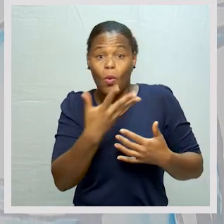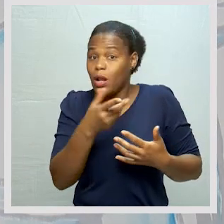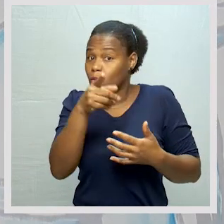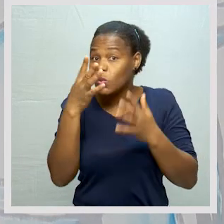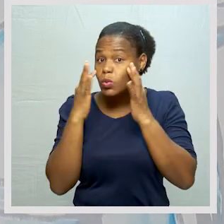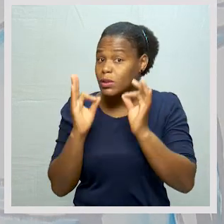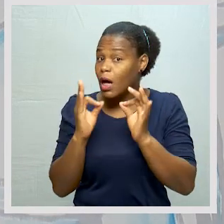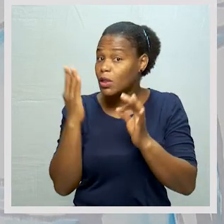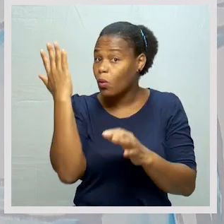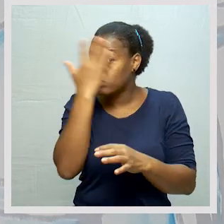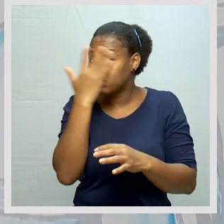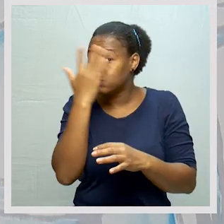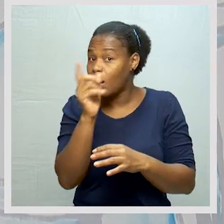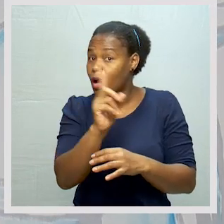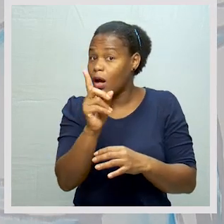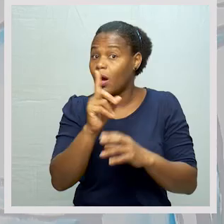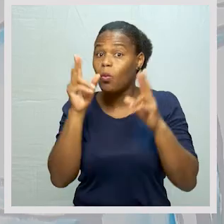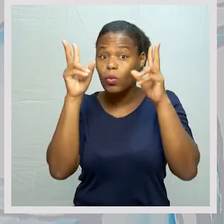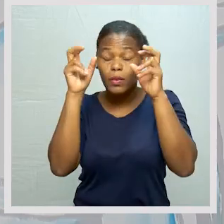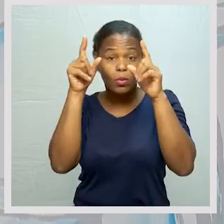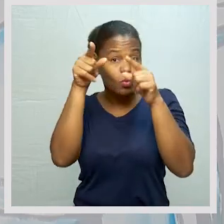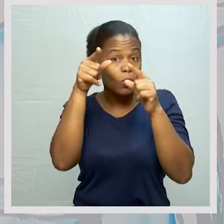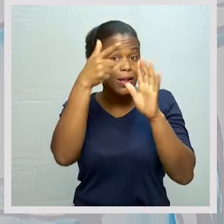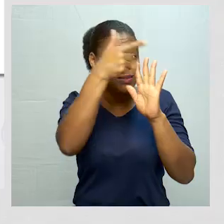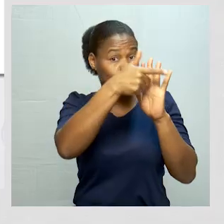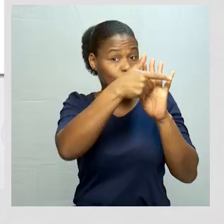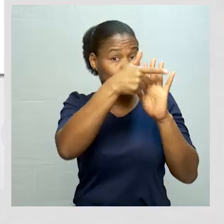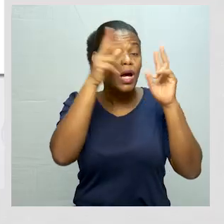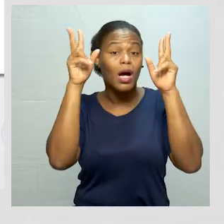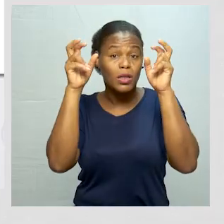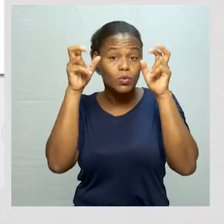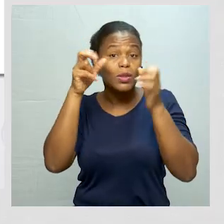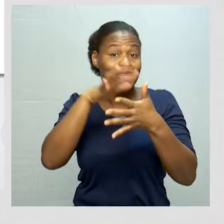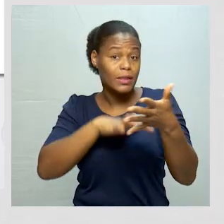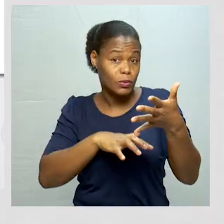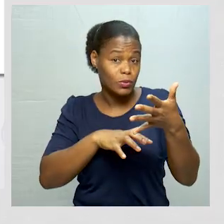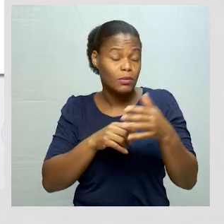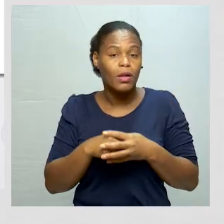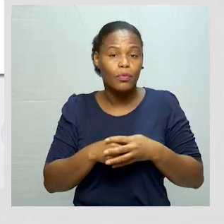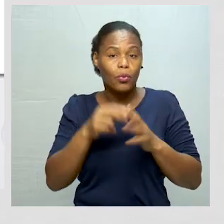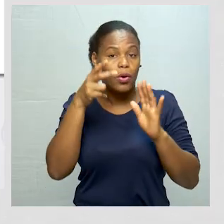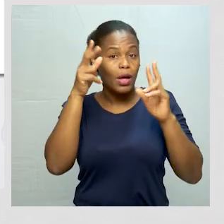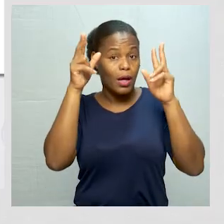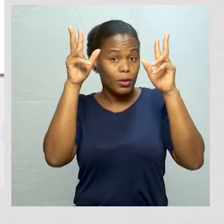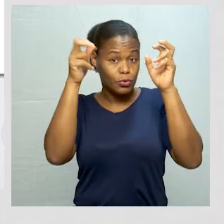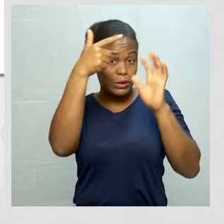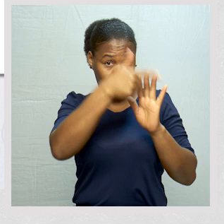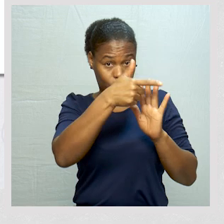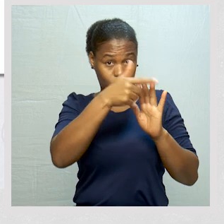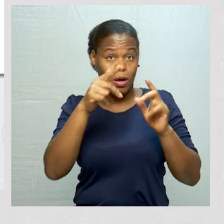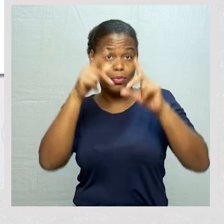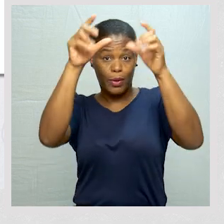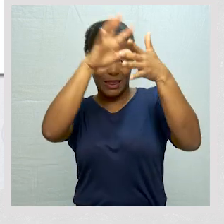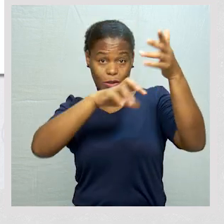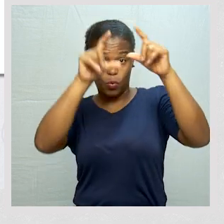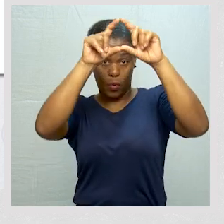não confundirem assunto do texto com título. Já sabem que o título vem na parte superior do texto. O assunto é